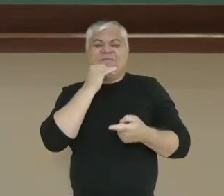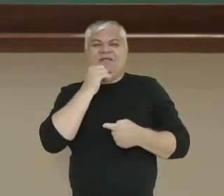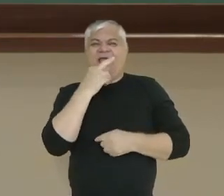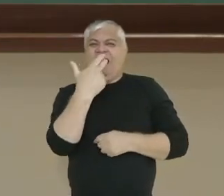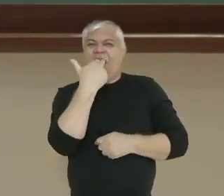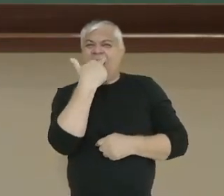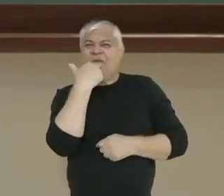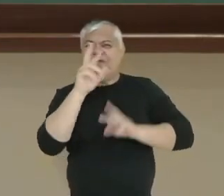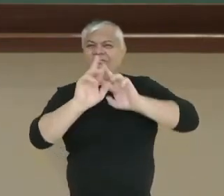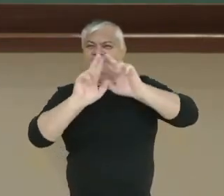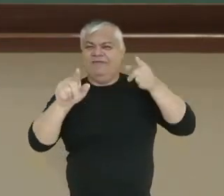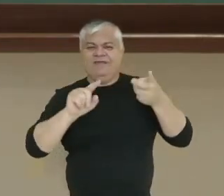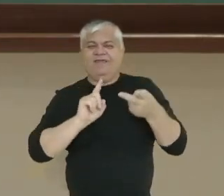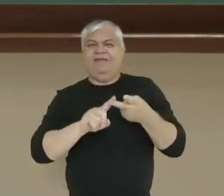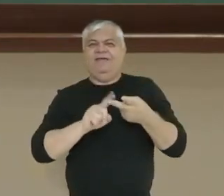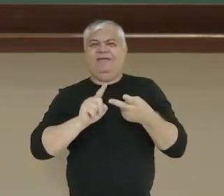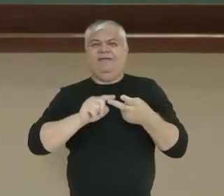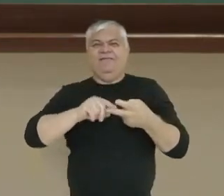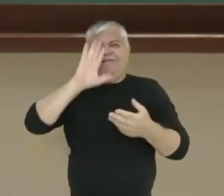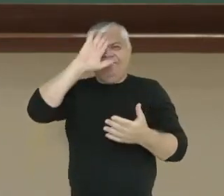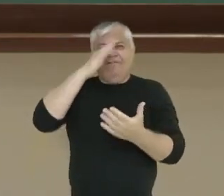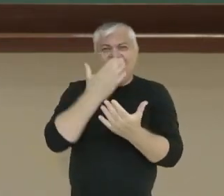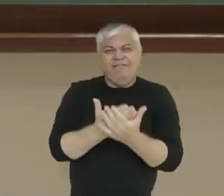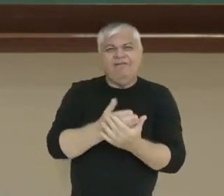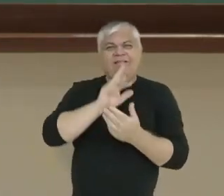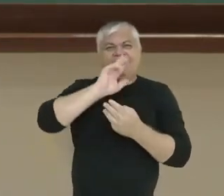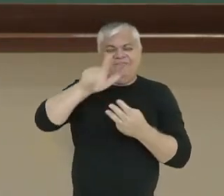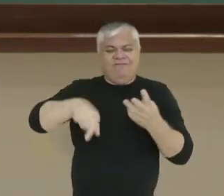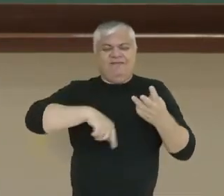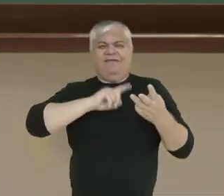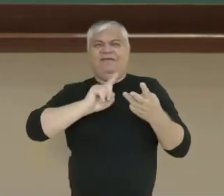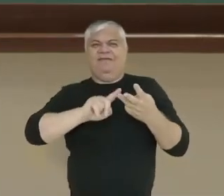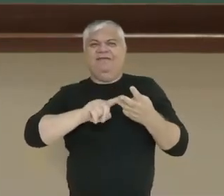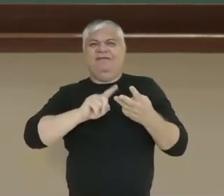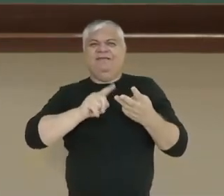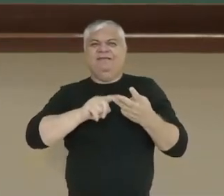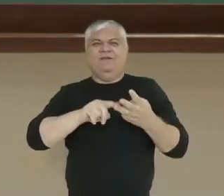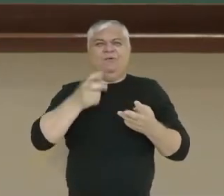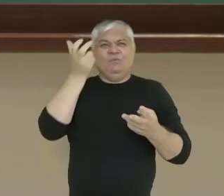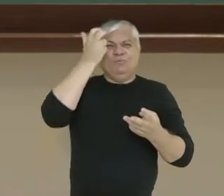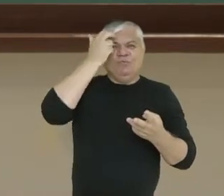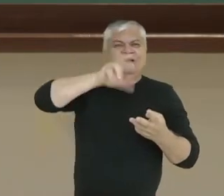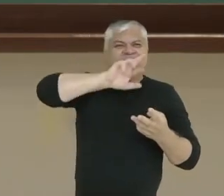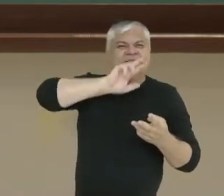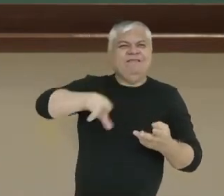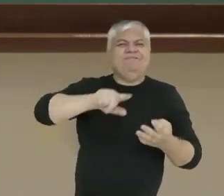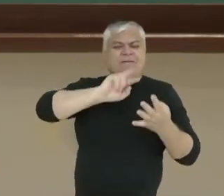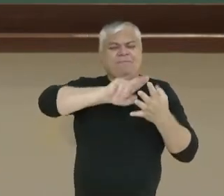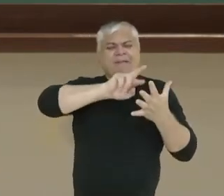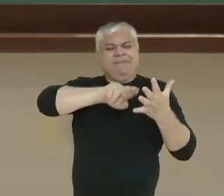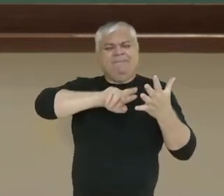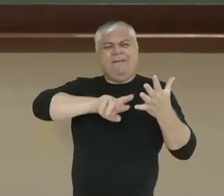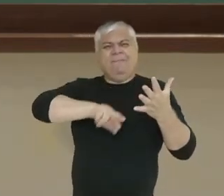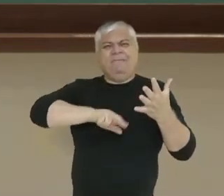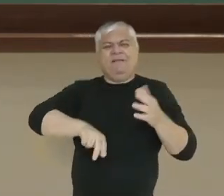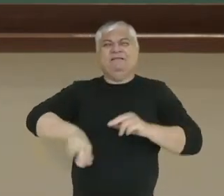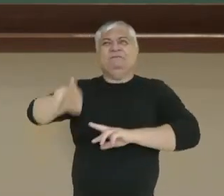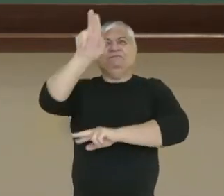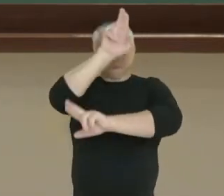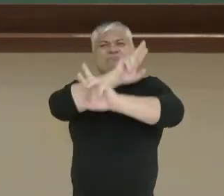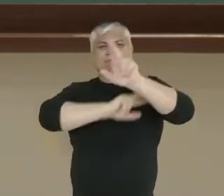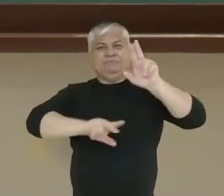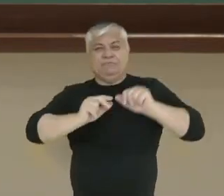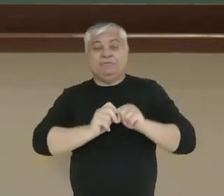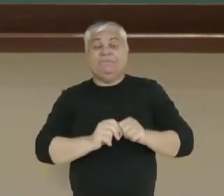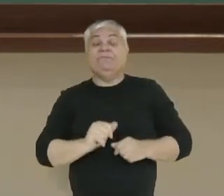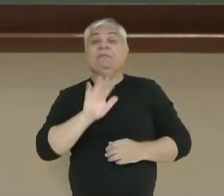linguísticos diversos, crenças diferentes, né? Então eles comungam de culturas diversas. Mas